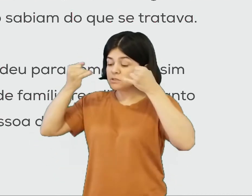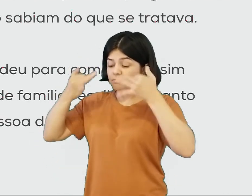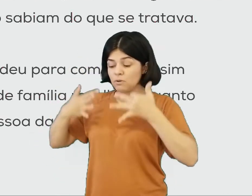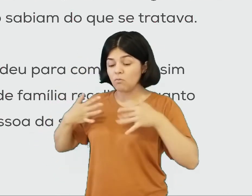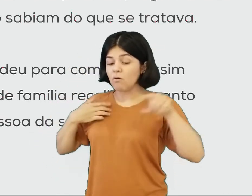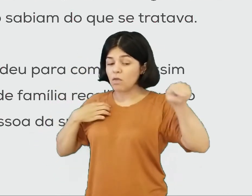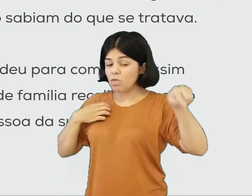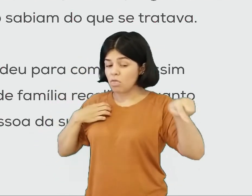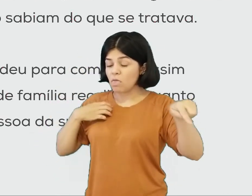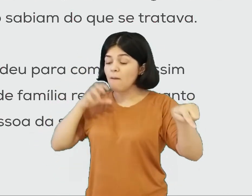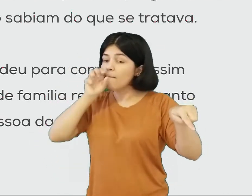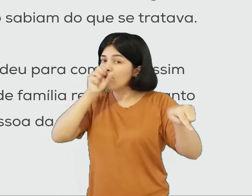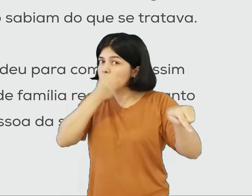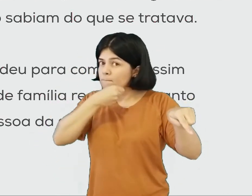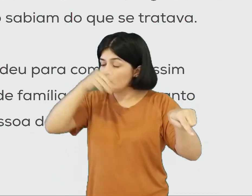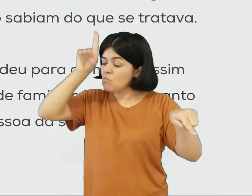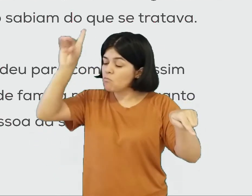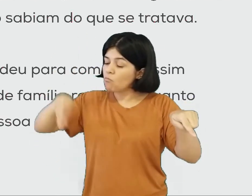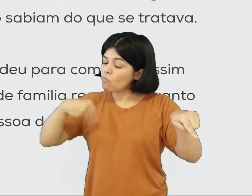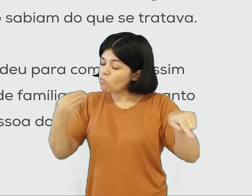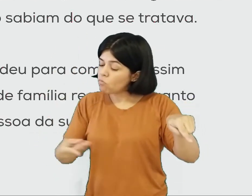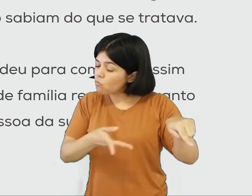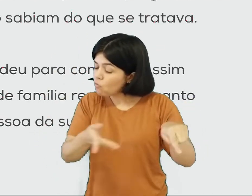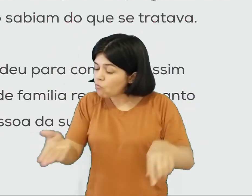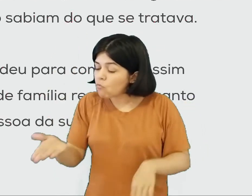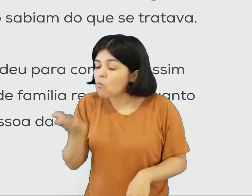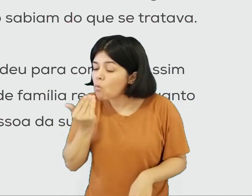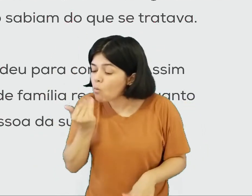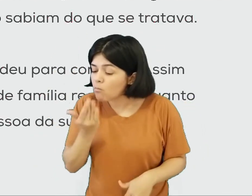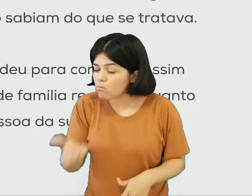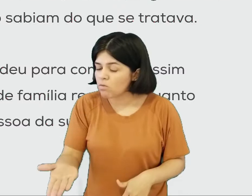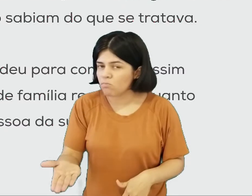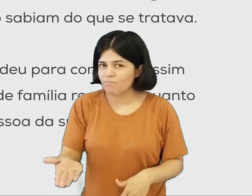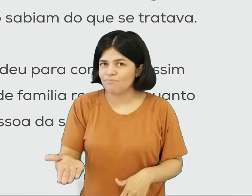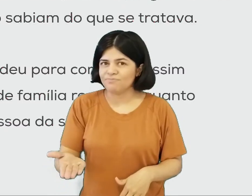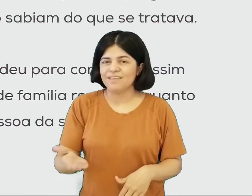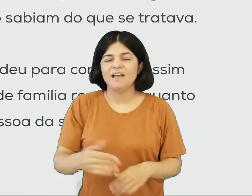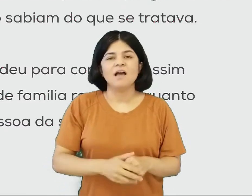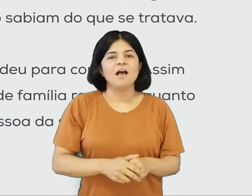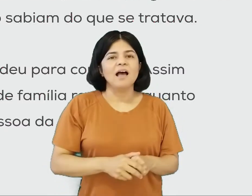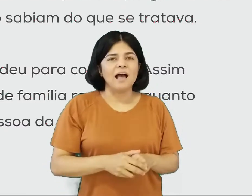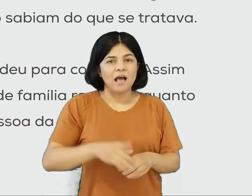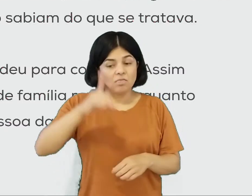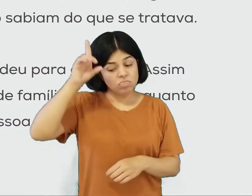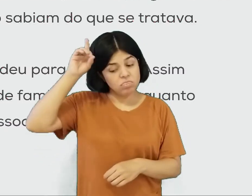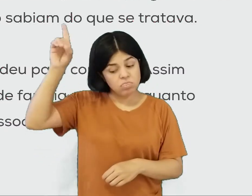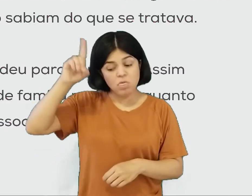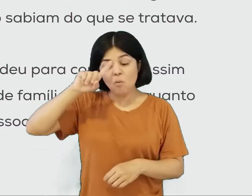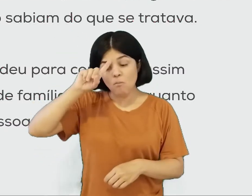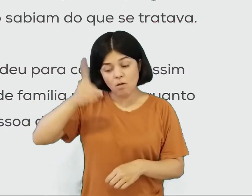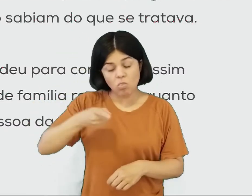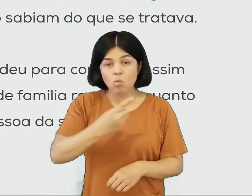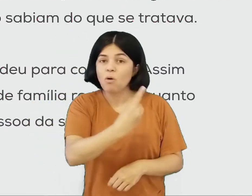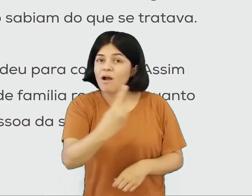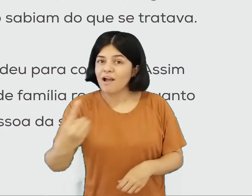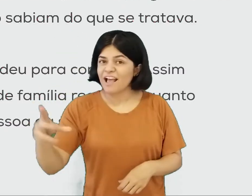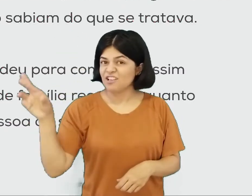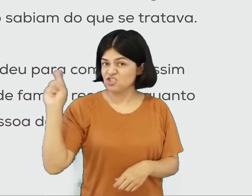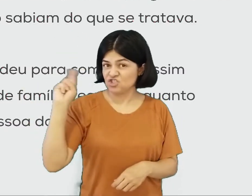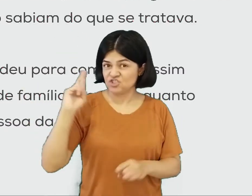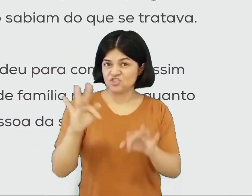este é o pão que o Senhor lhes deu para comer. Assim ordenou o Senhor: cada chefe de